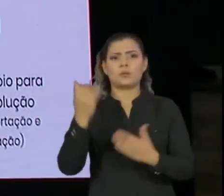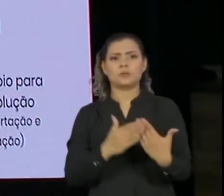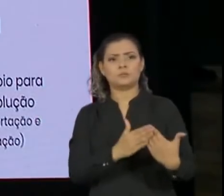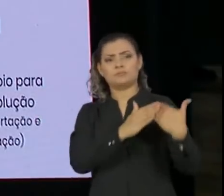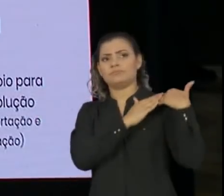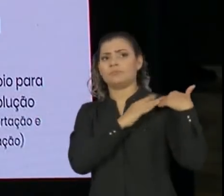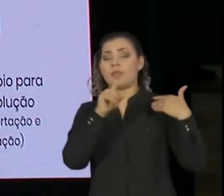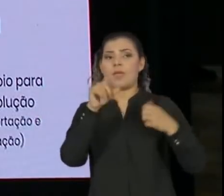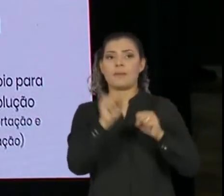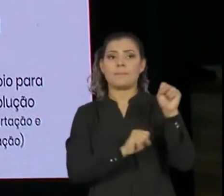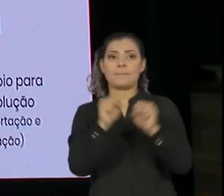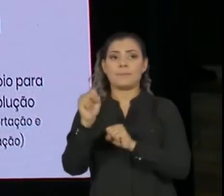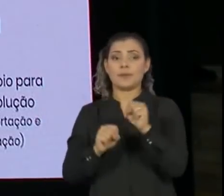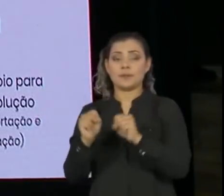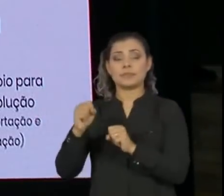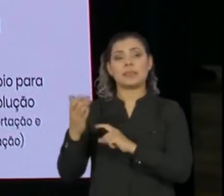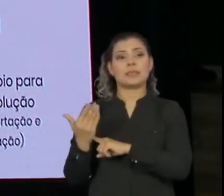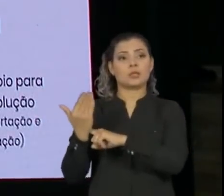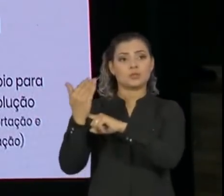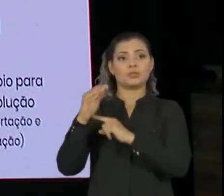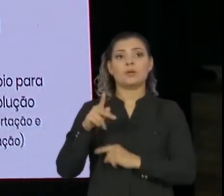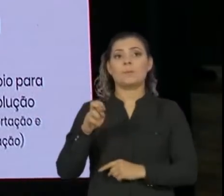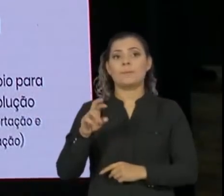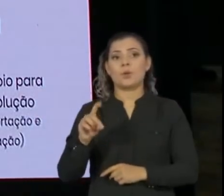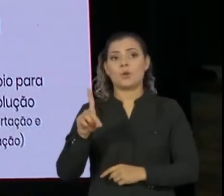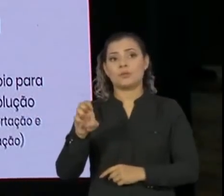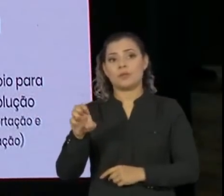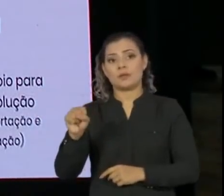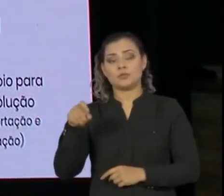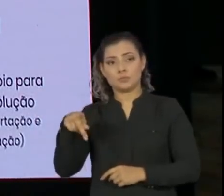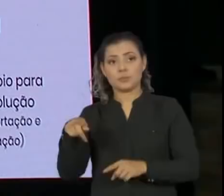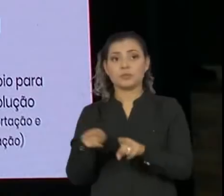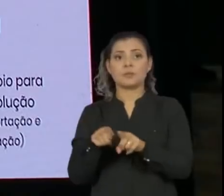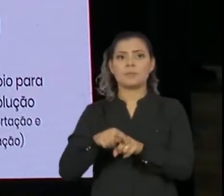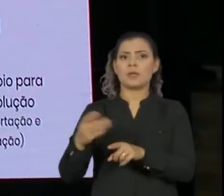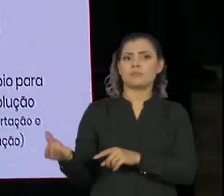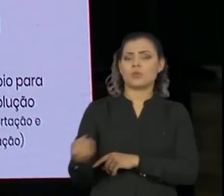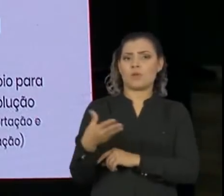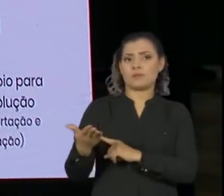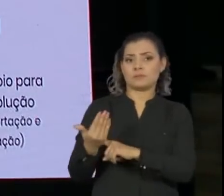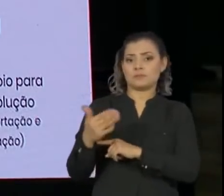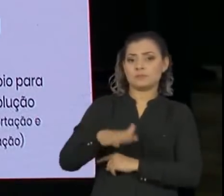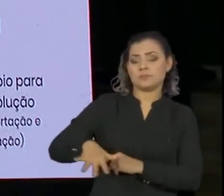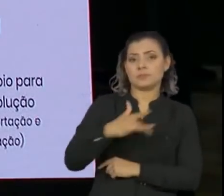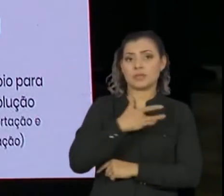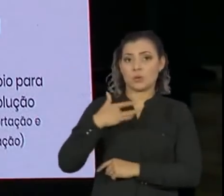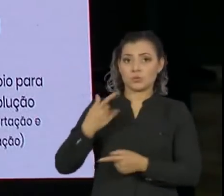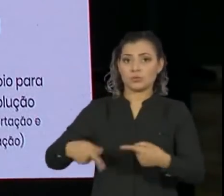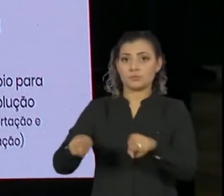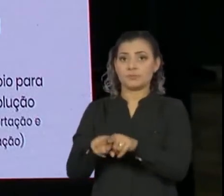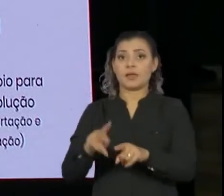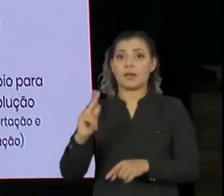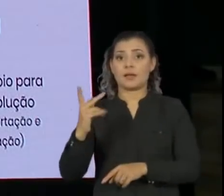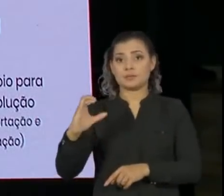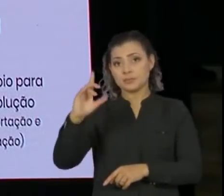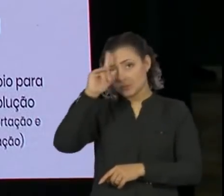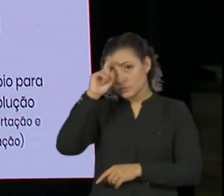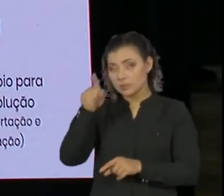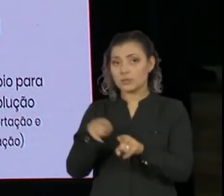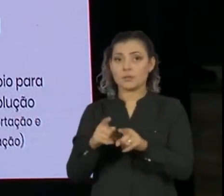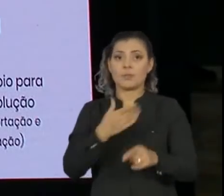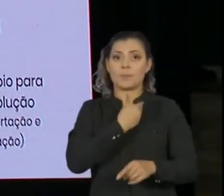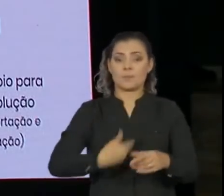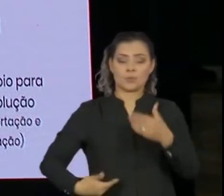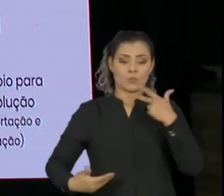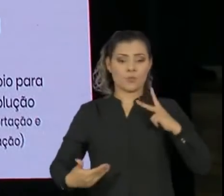empresa tecnológica, a aplicação da inovação em ambiente real, e nesse caso aqui com o espaço do HC, conexão com financiamento